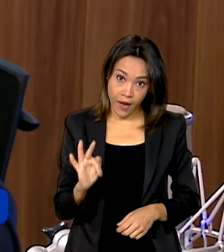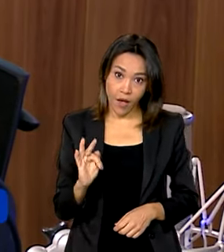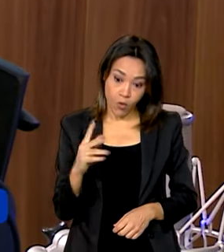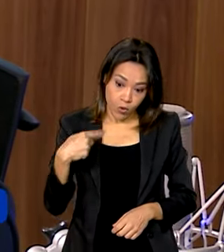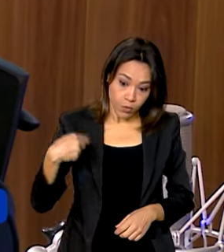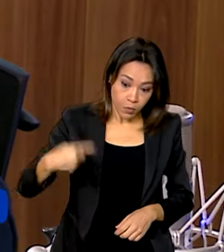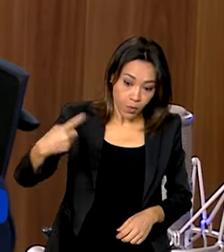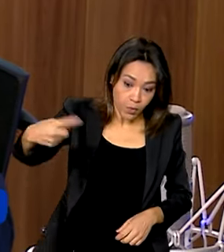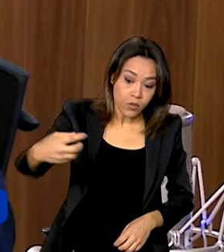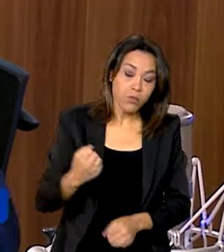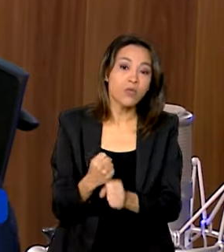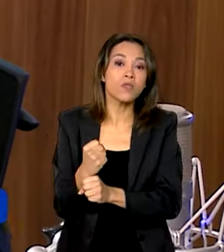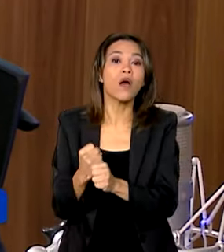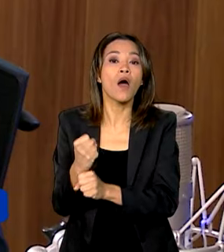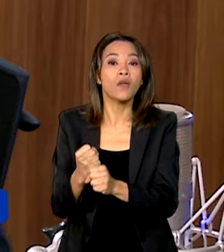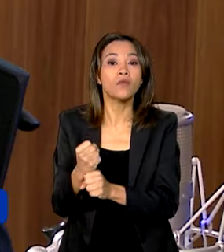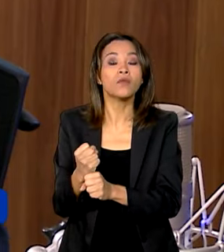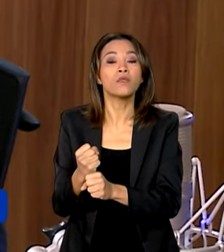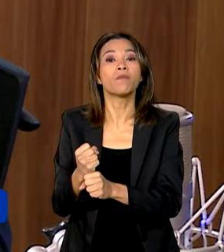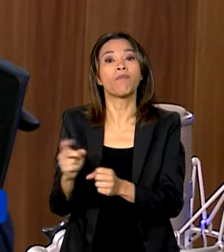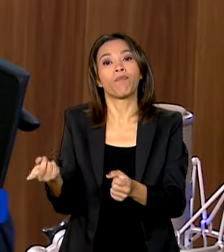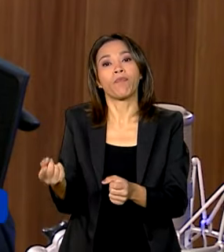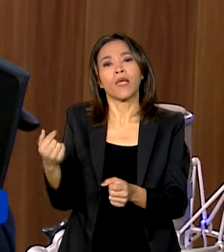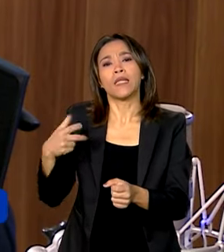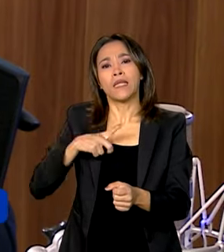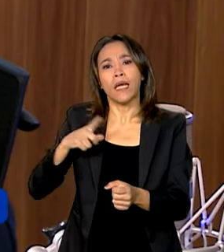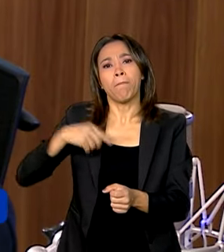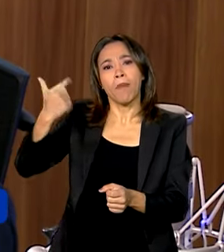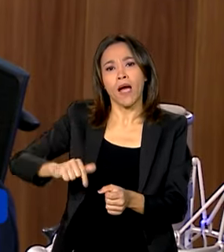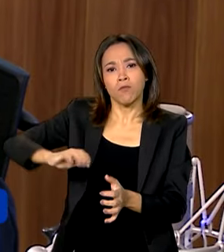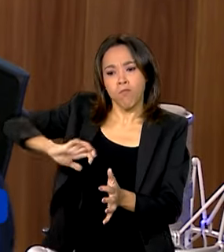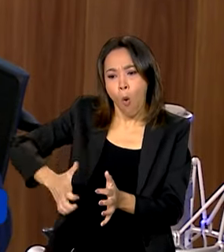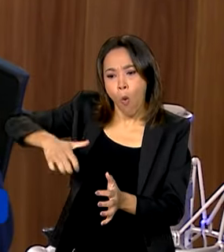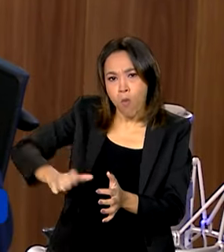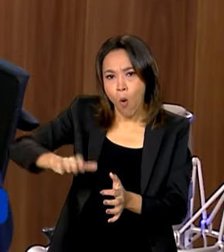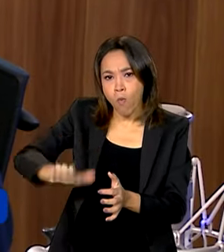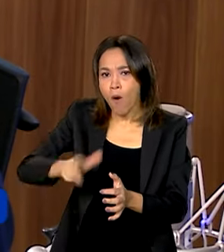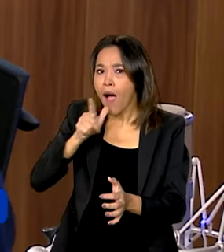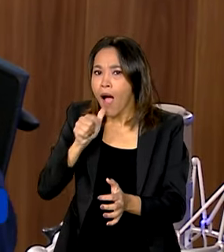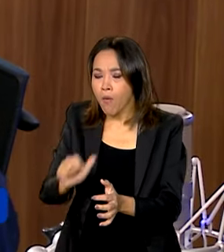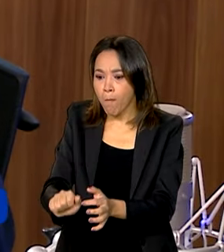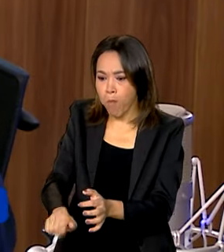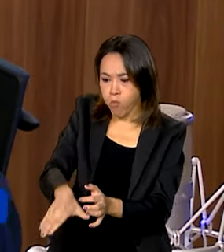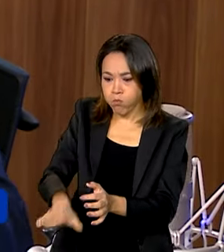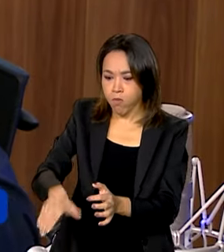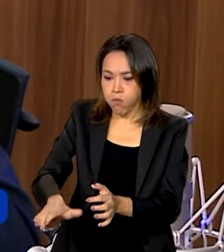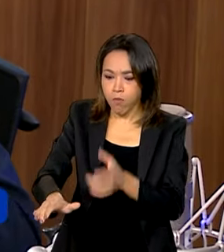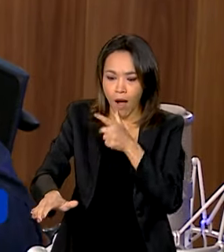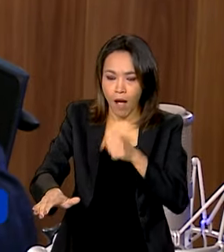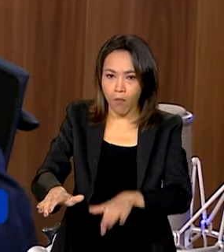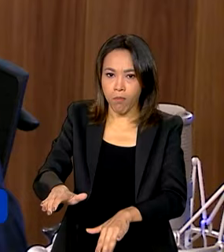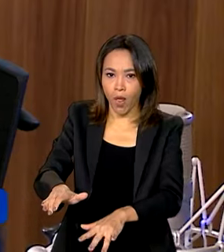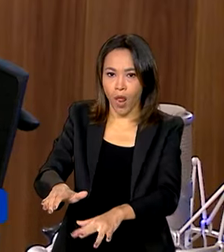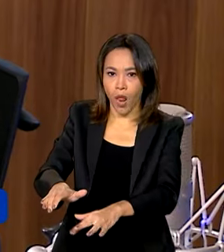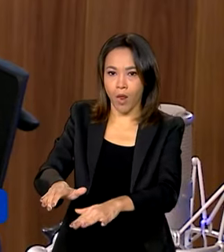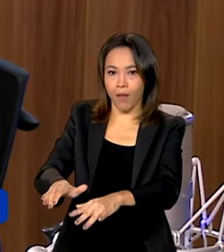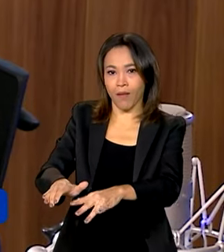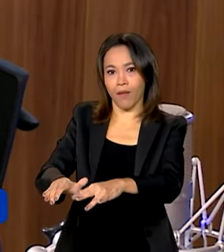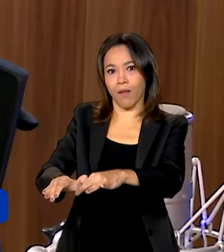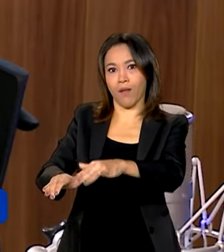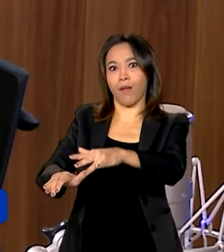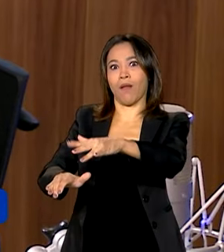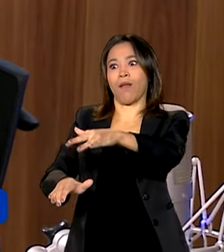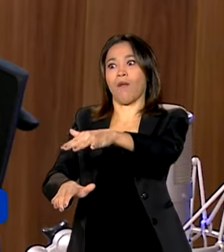também aumentar o bombeamento E por que que Ao mesmo tempo que se aumenta o bombeamento se tem o compromisso de aumentar o